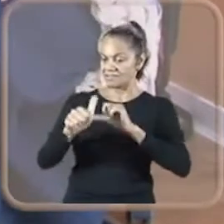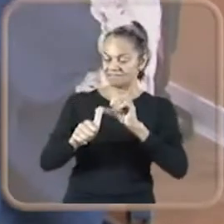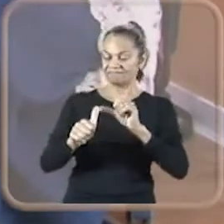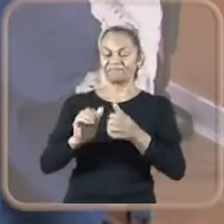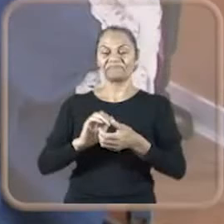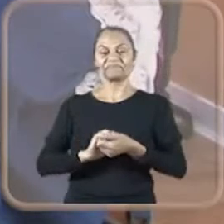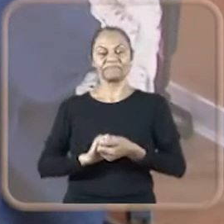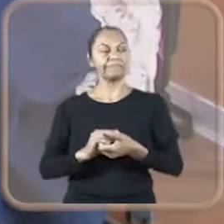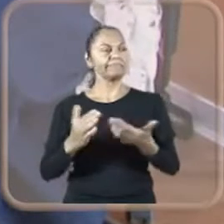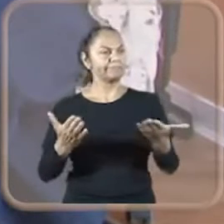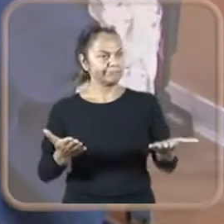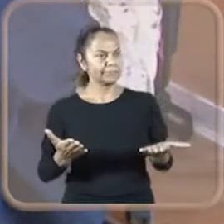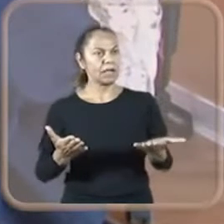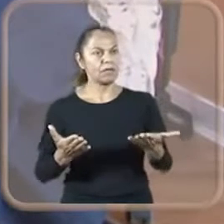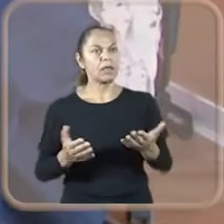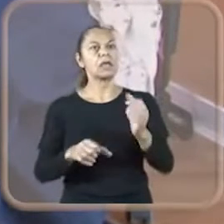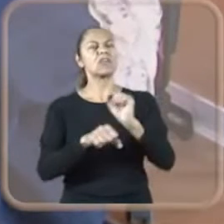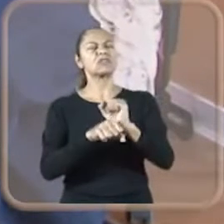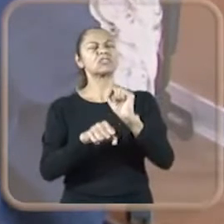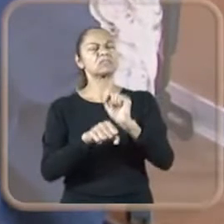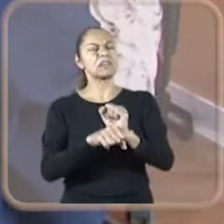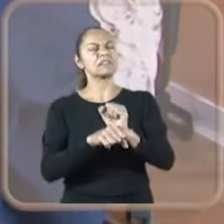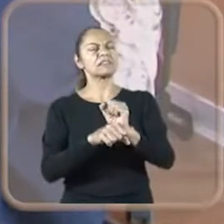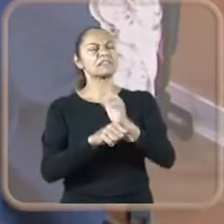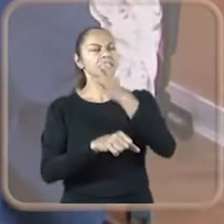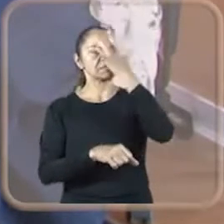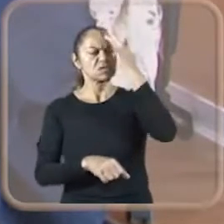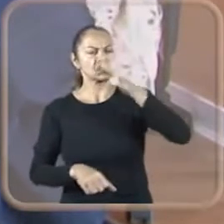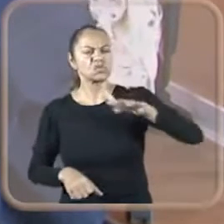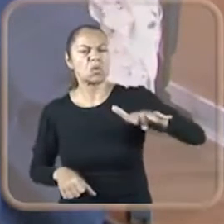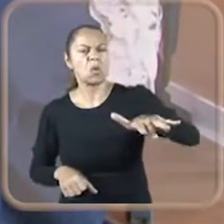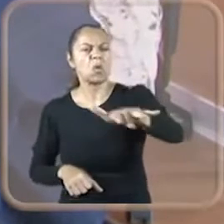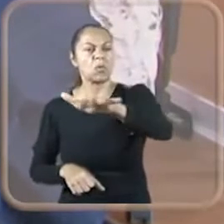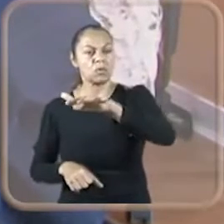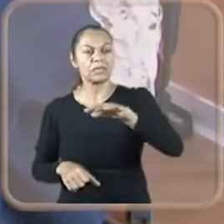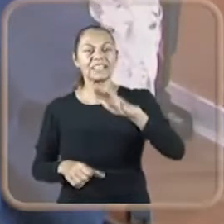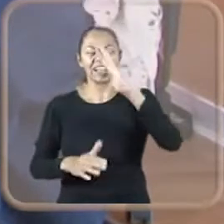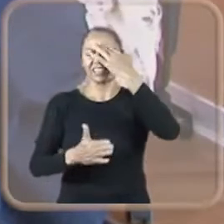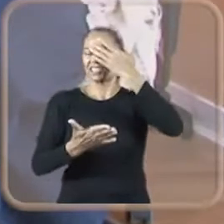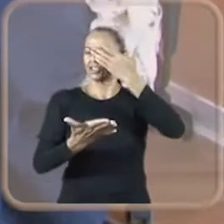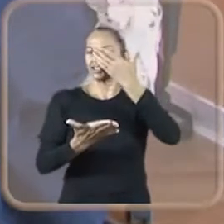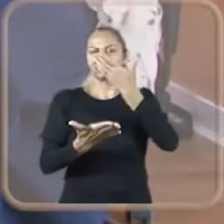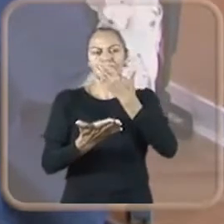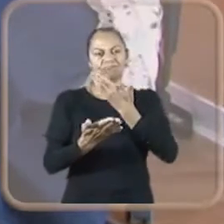expectativa é que as pessoas percebam que realmente faz uma mudança